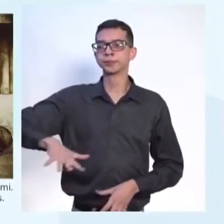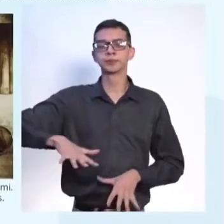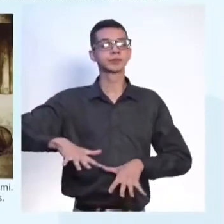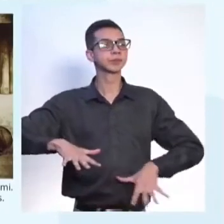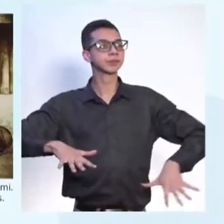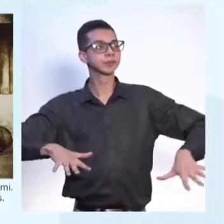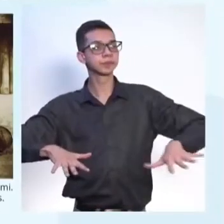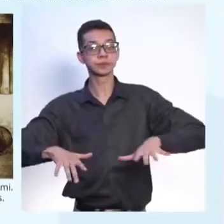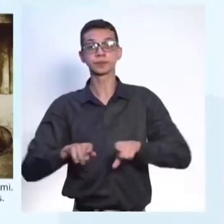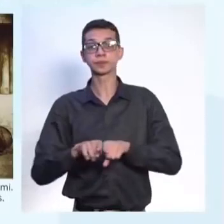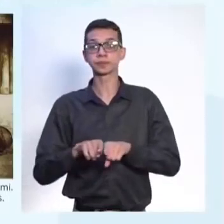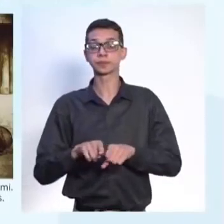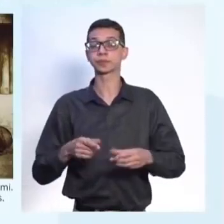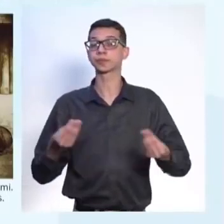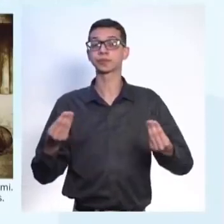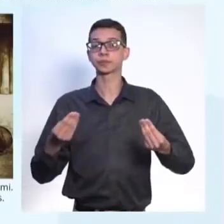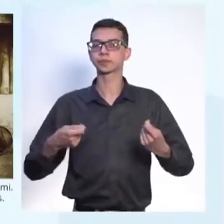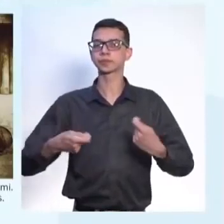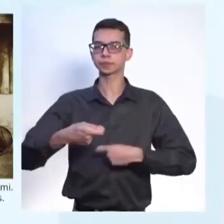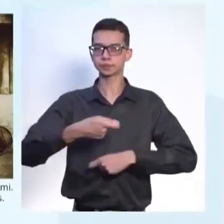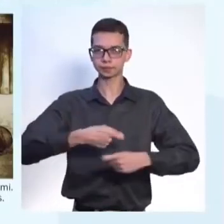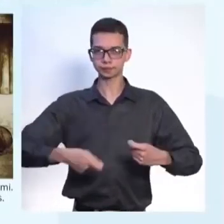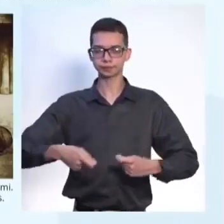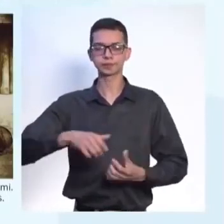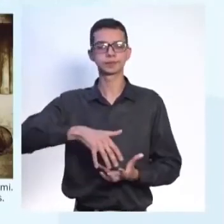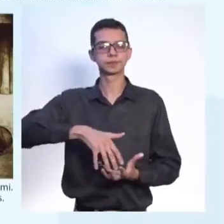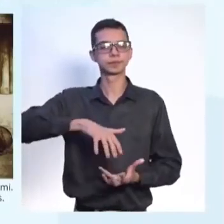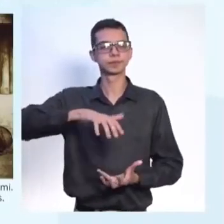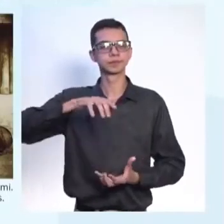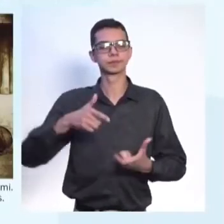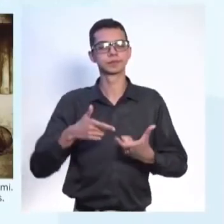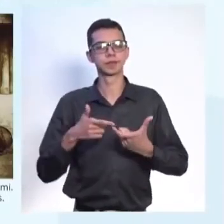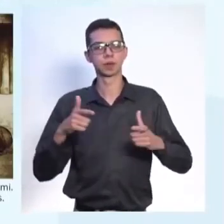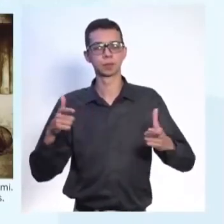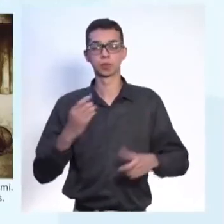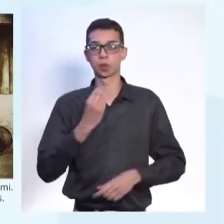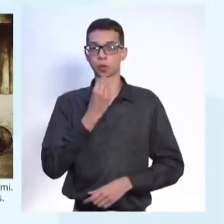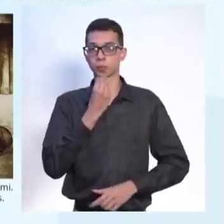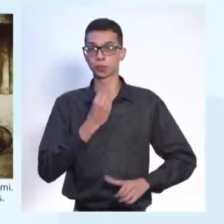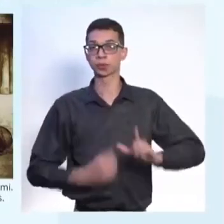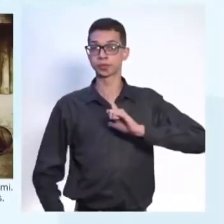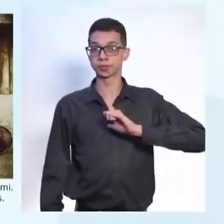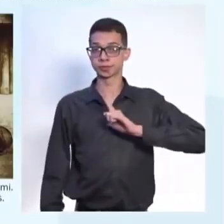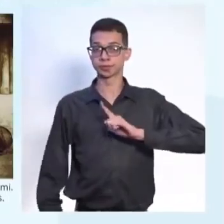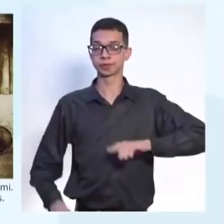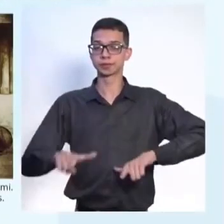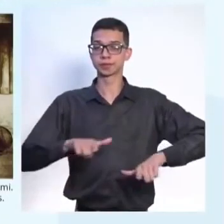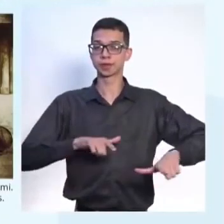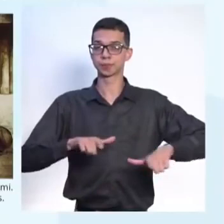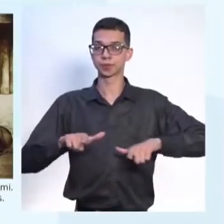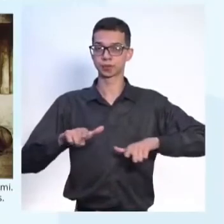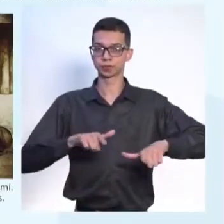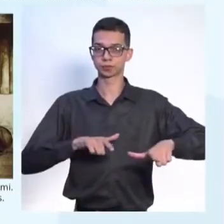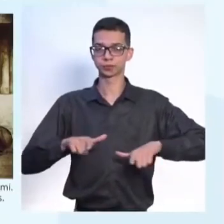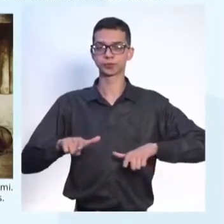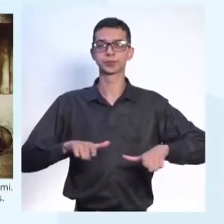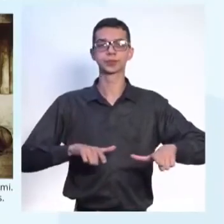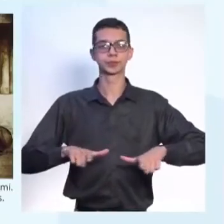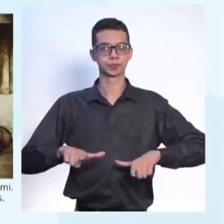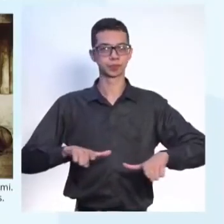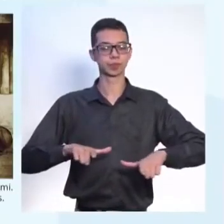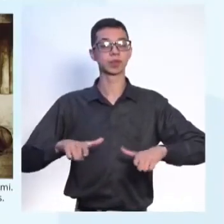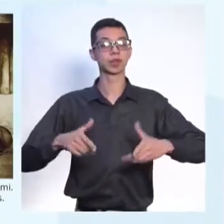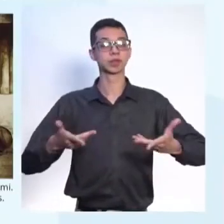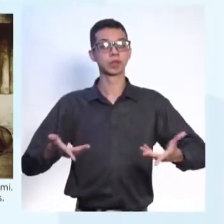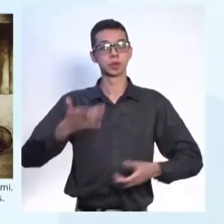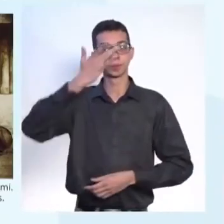do comércio e o crescimento da oportunidade de empregos. Então, os